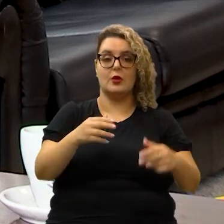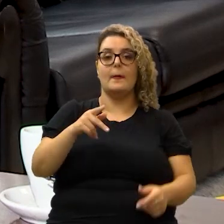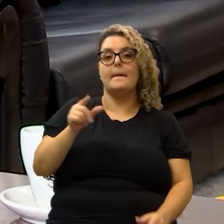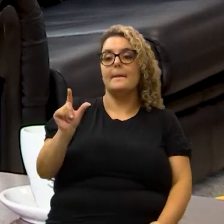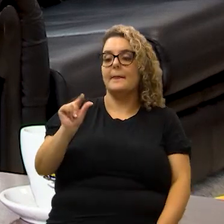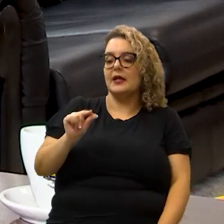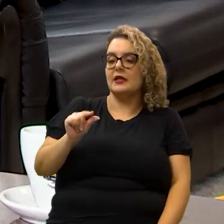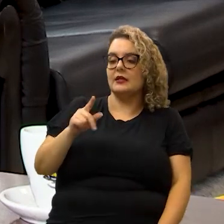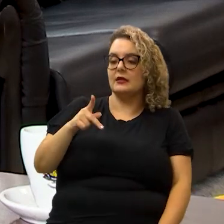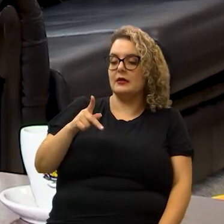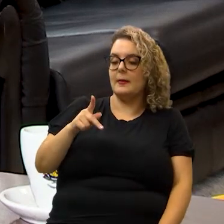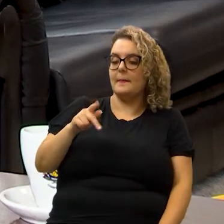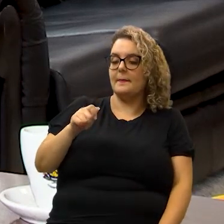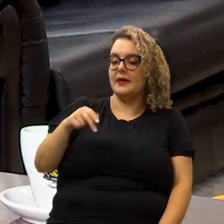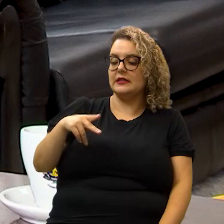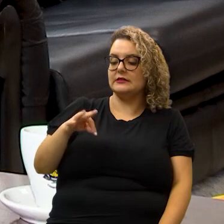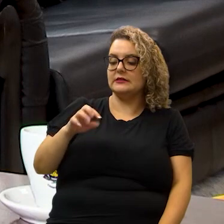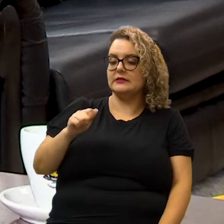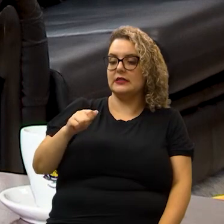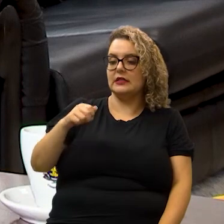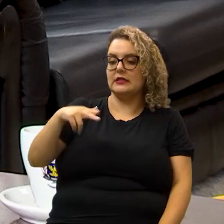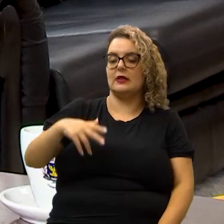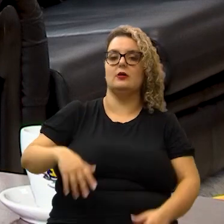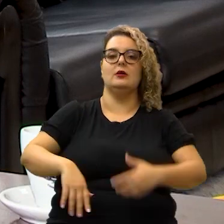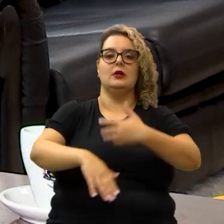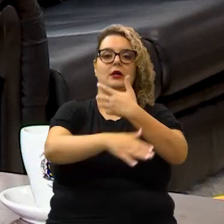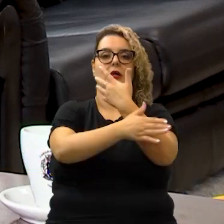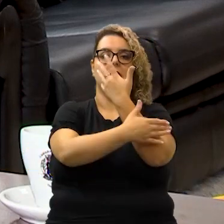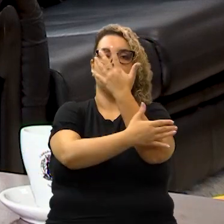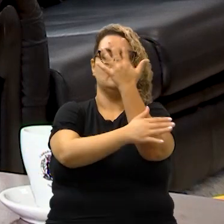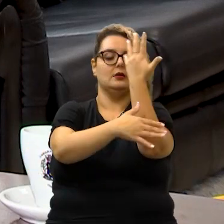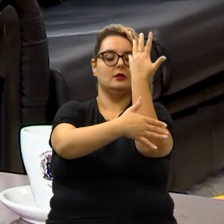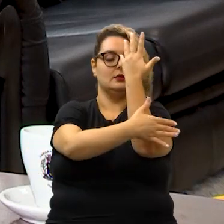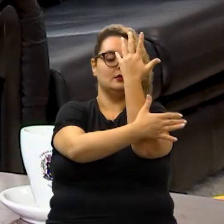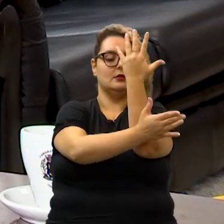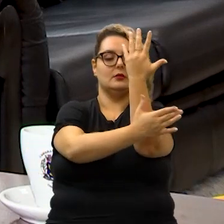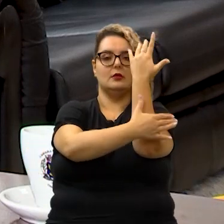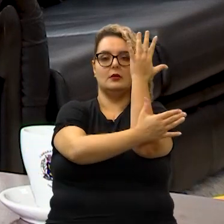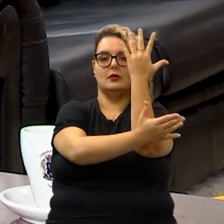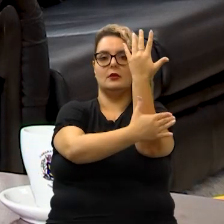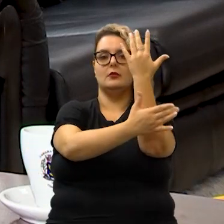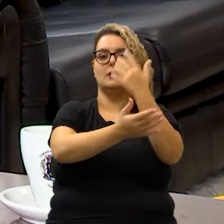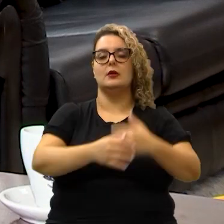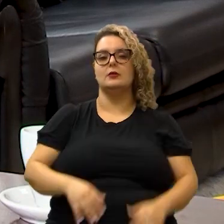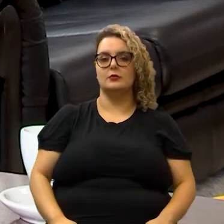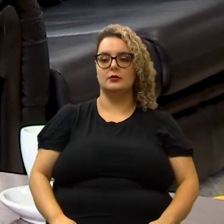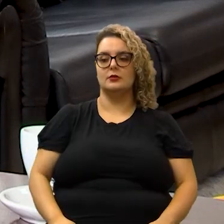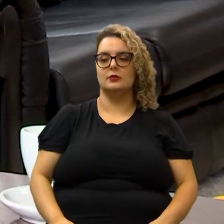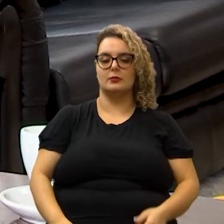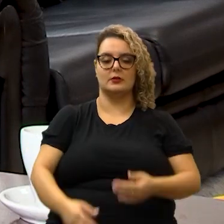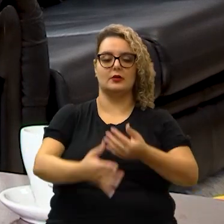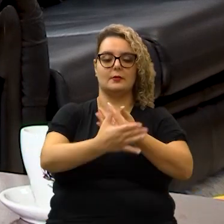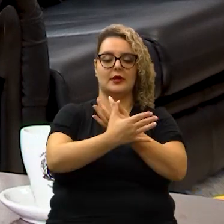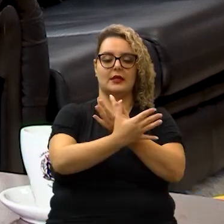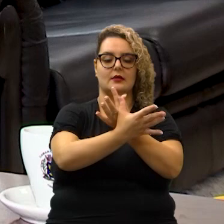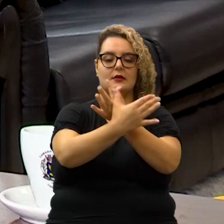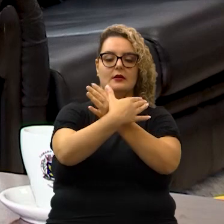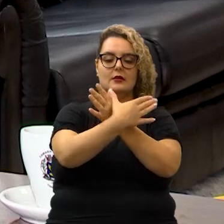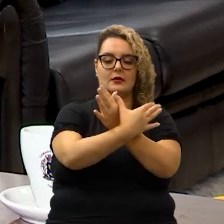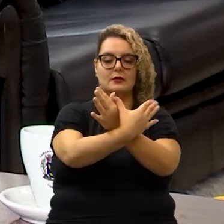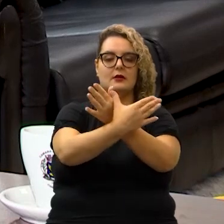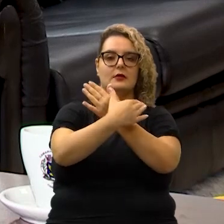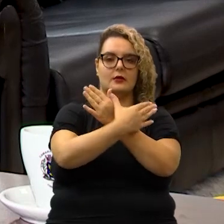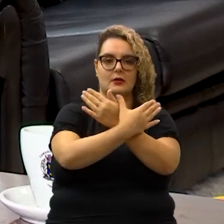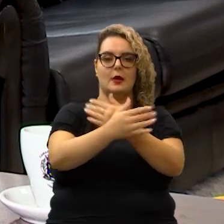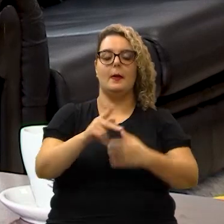Sanã, lá na Mata Santa Genebra, numa parceria da Fundação José Pedro de Oliveira, que faz a gestão